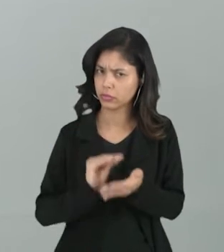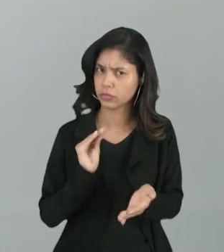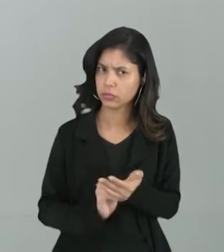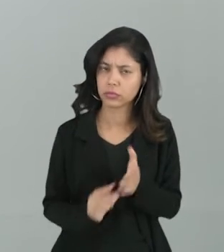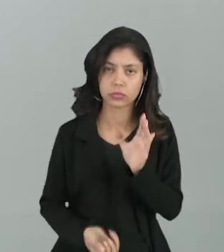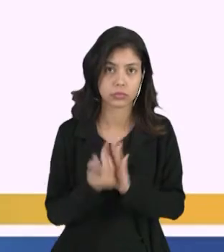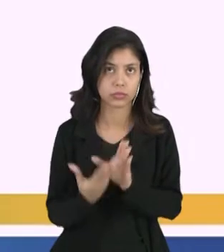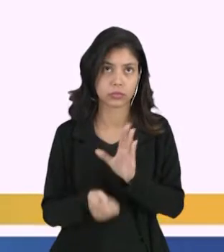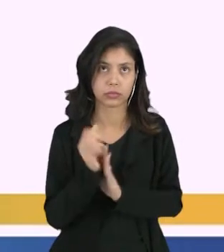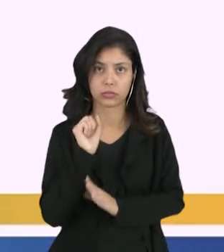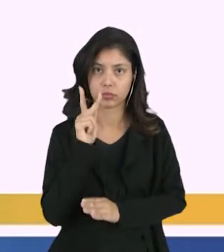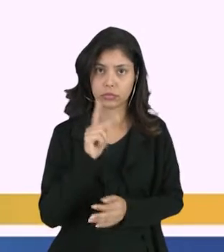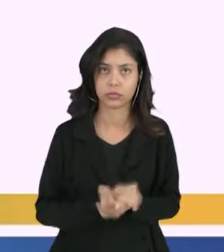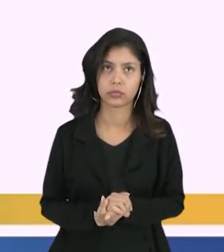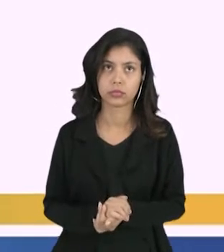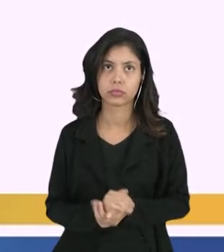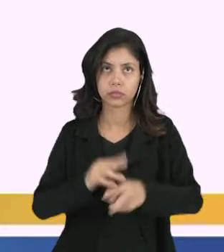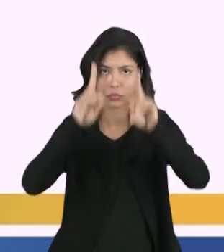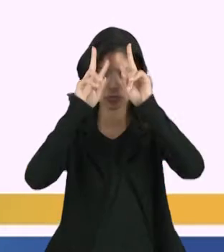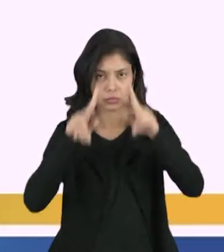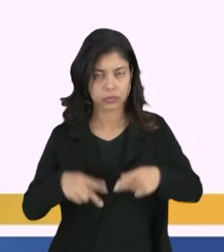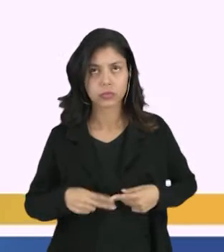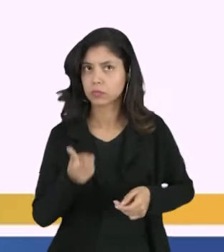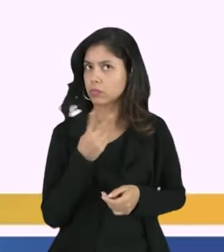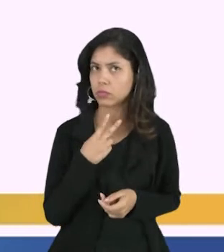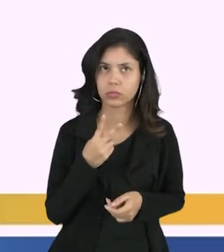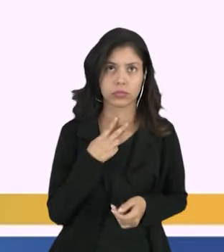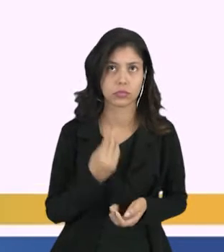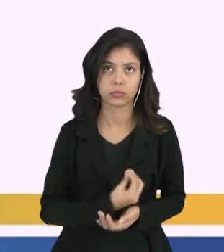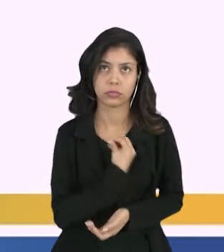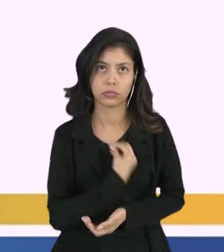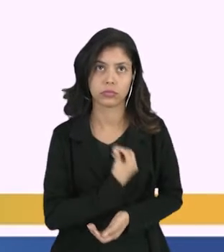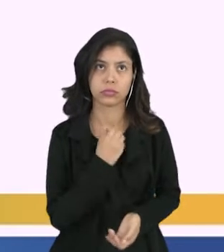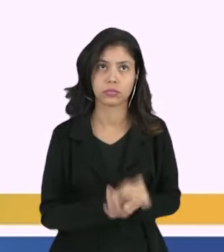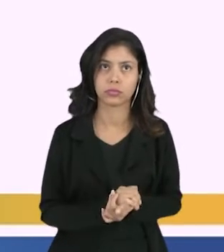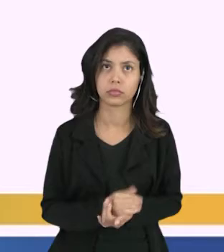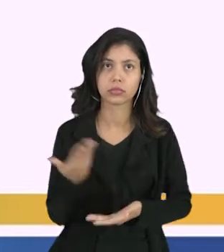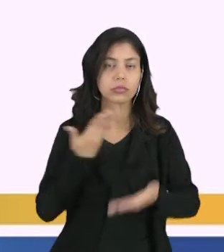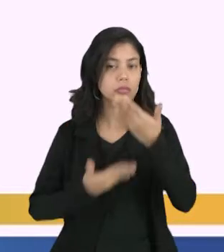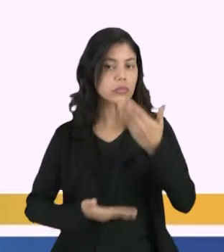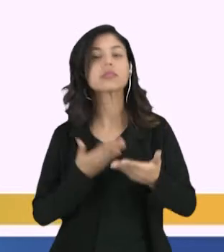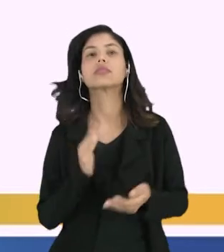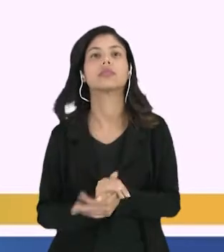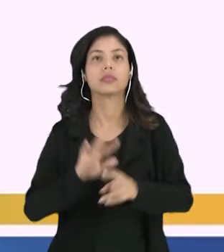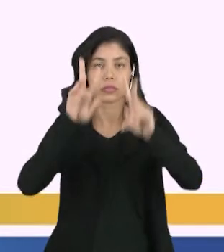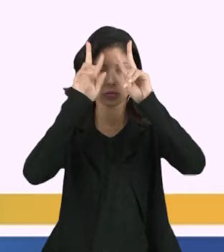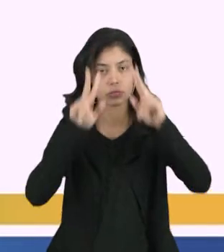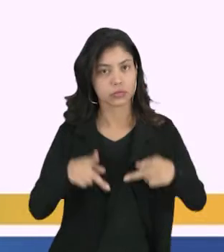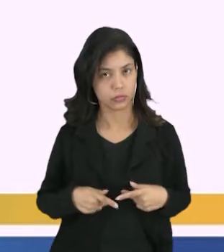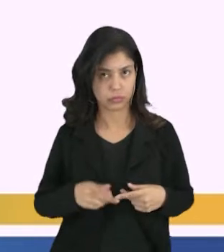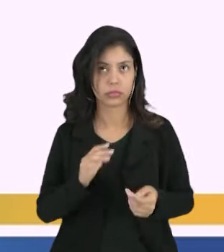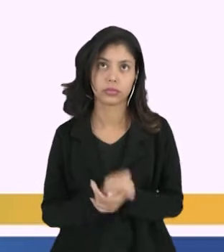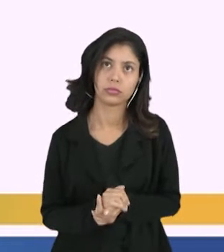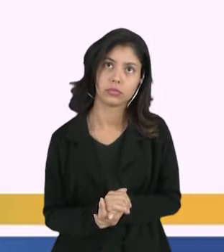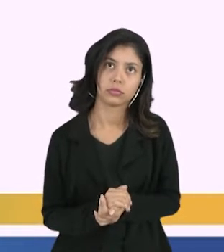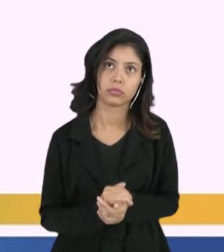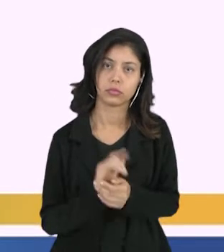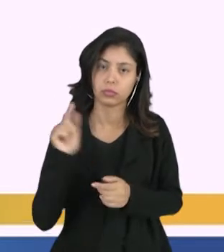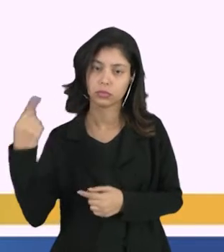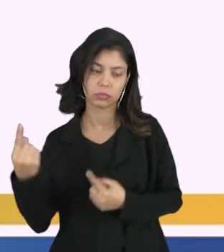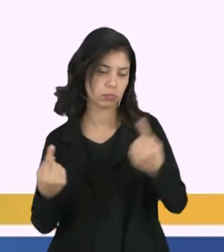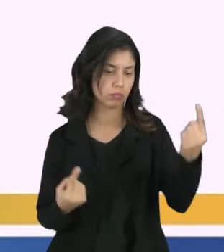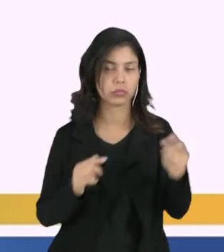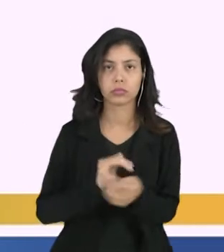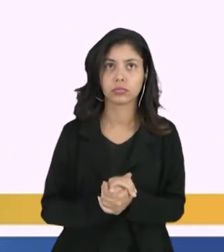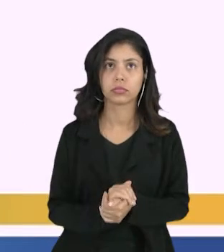da produção, tá? Os seres humanos não podem sobreviver se não se relacionarem, né, um com os outros.